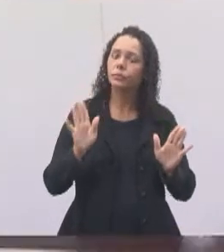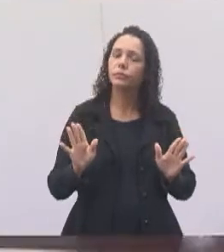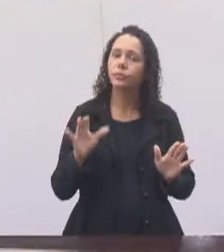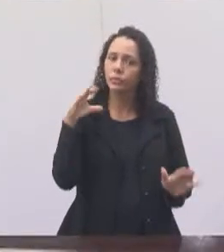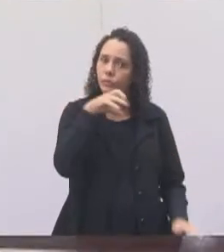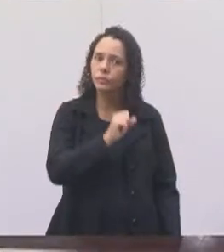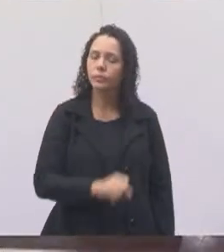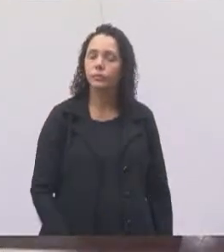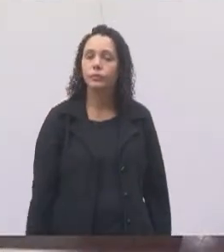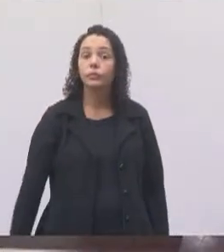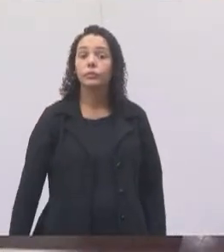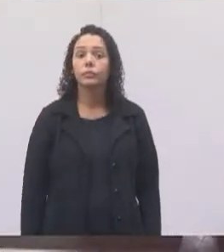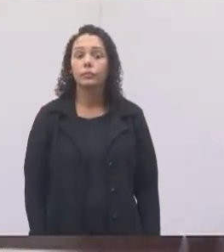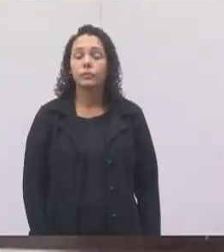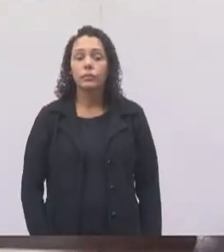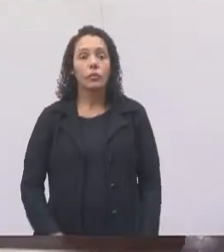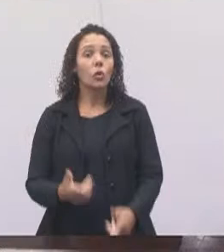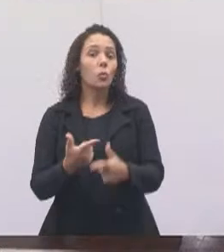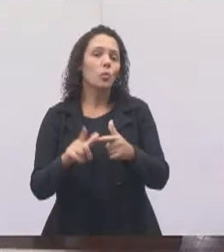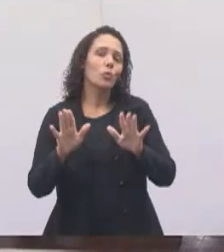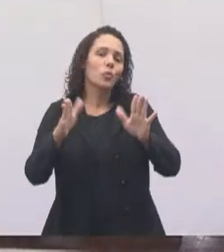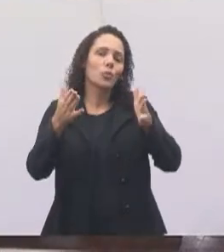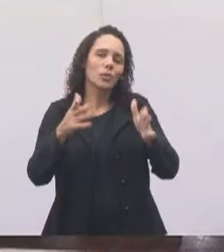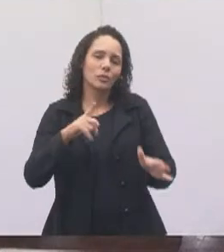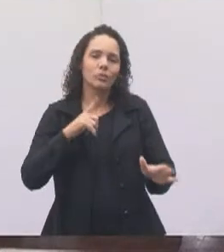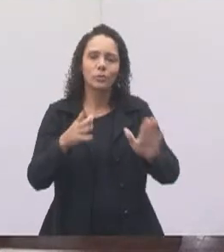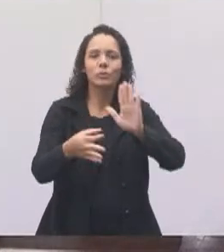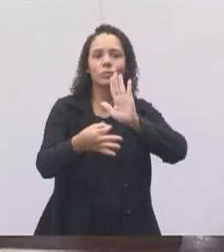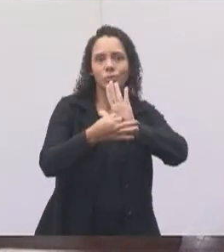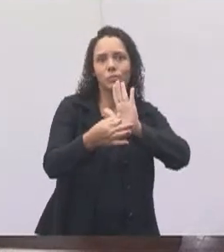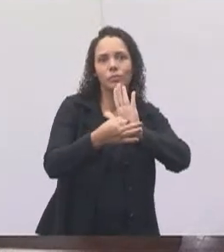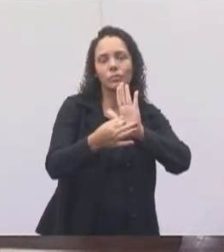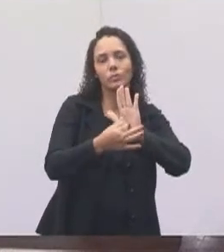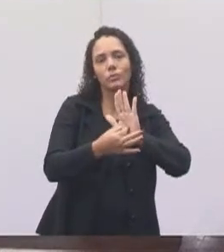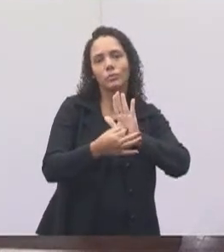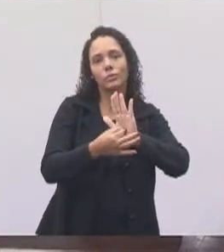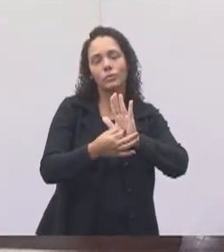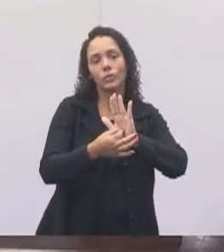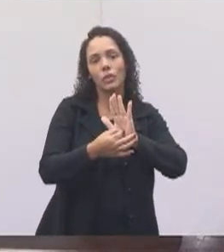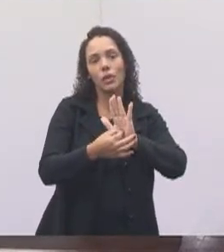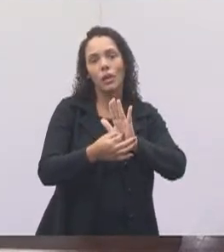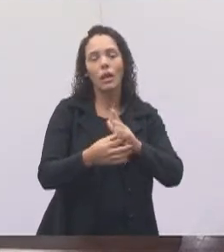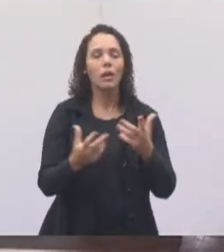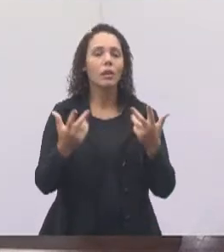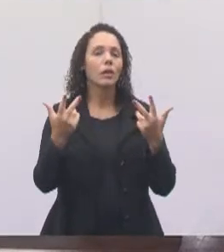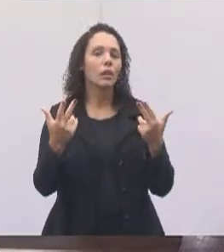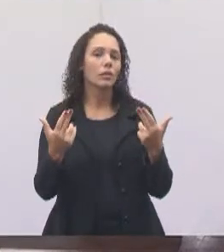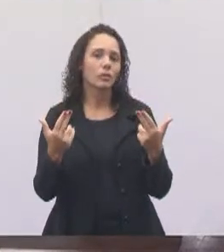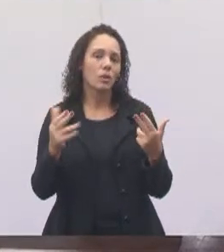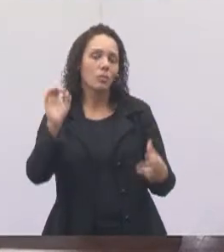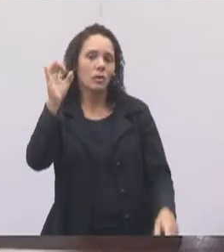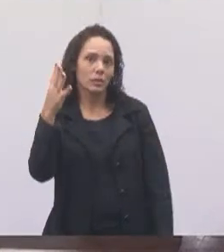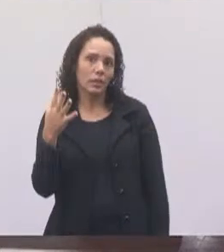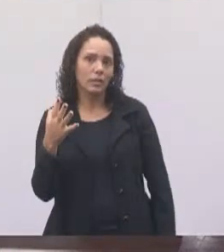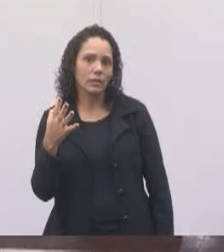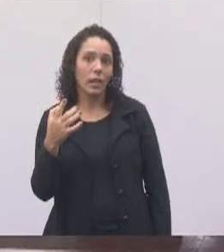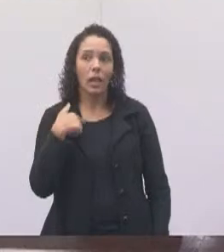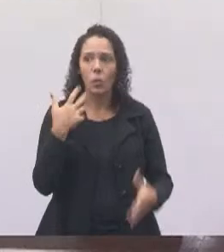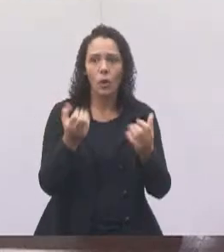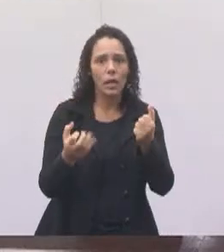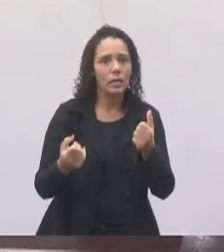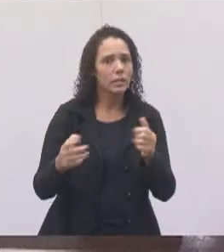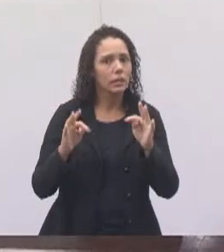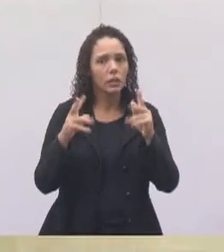problema é que quando a gente tem opinião própria, não é? A gente fica assim como você falou, não é porque eu sou da base que eu tenho que aceitar